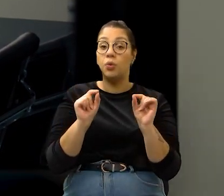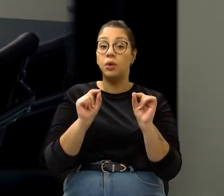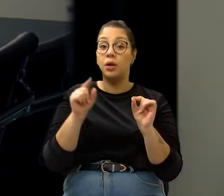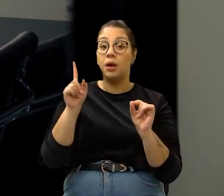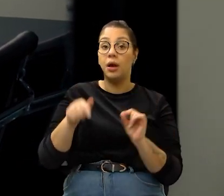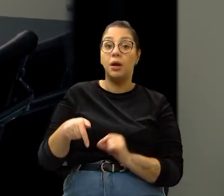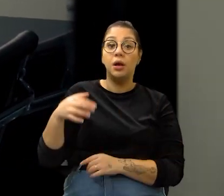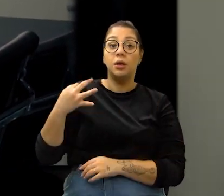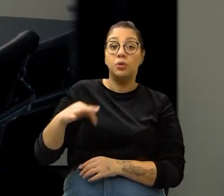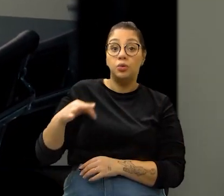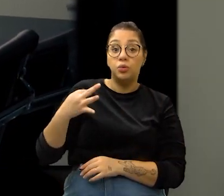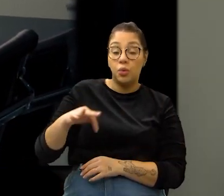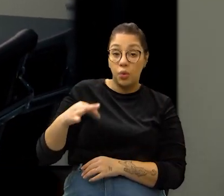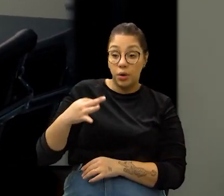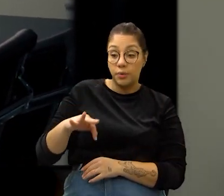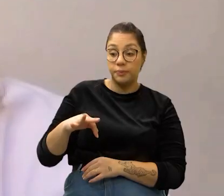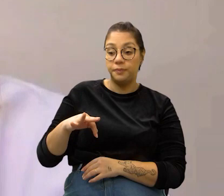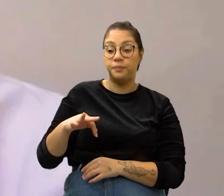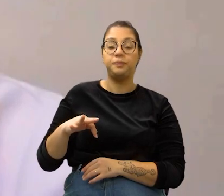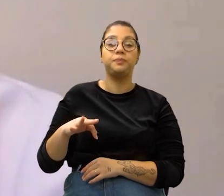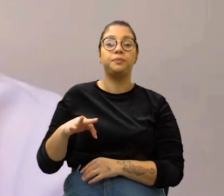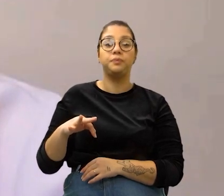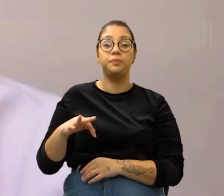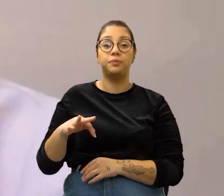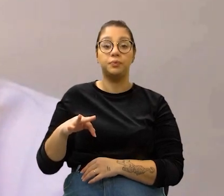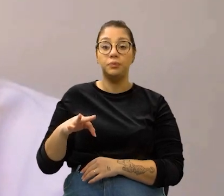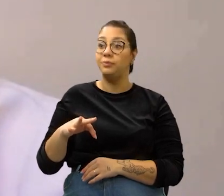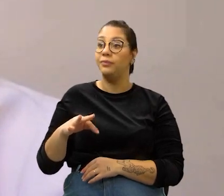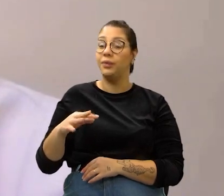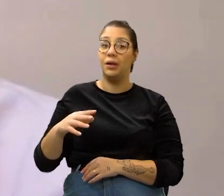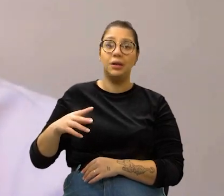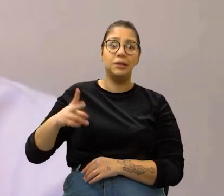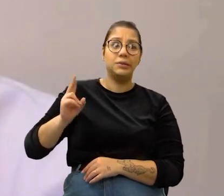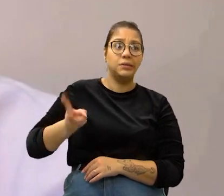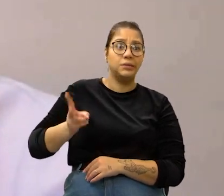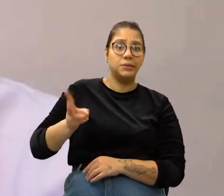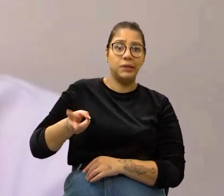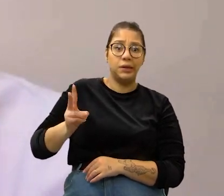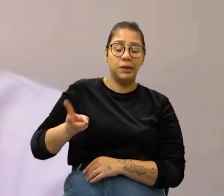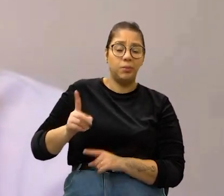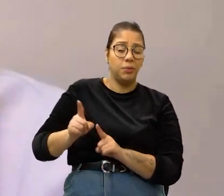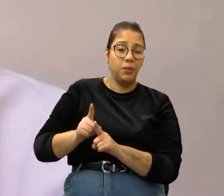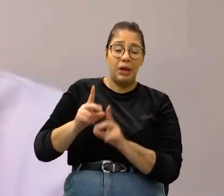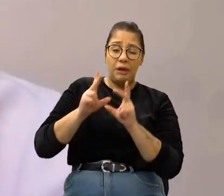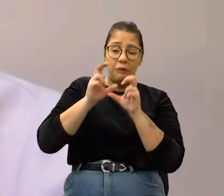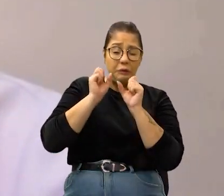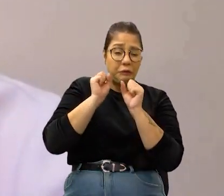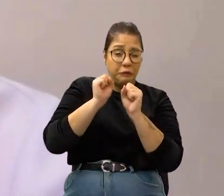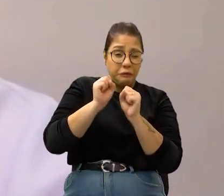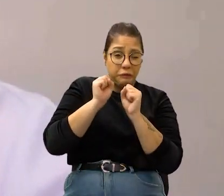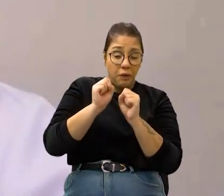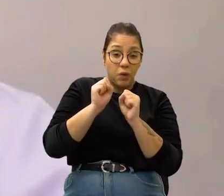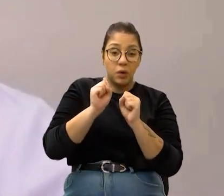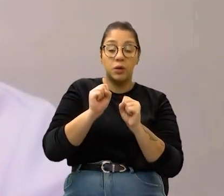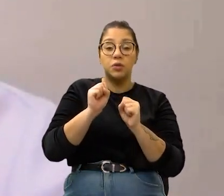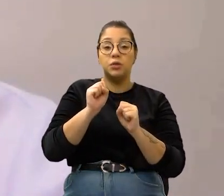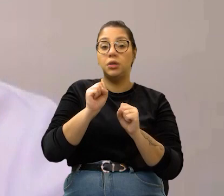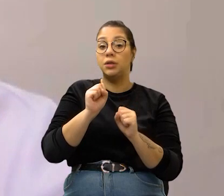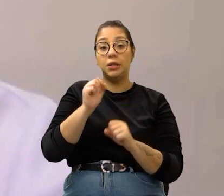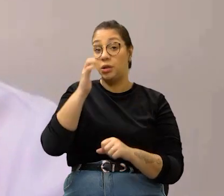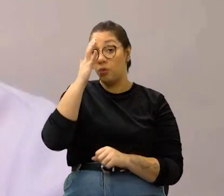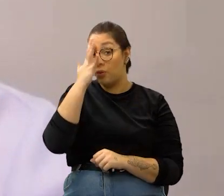aquela dor de cabeça que está vindo uma frequência muito grande, uma intensidade que não está